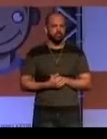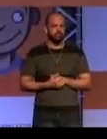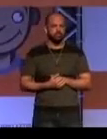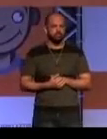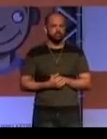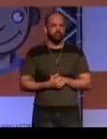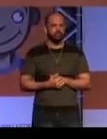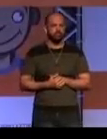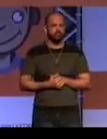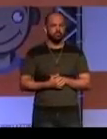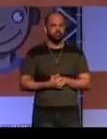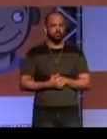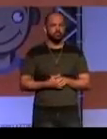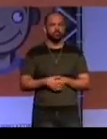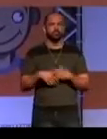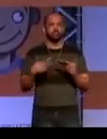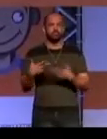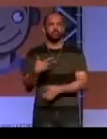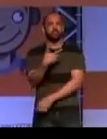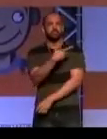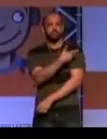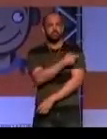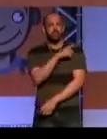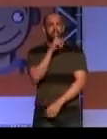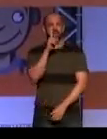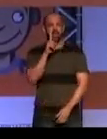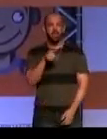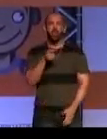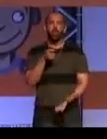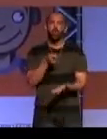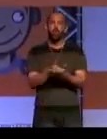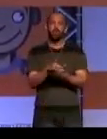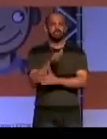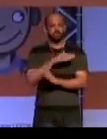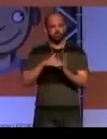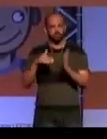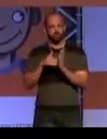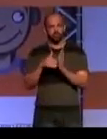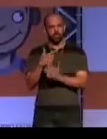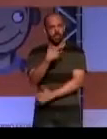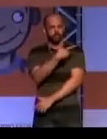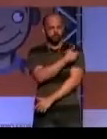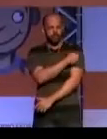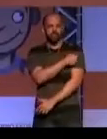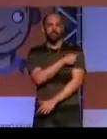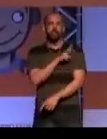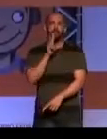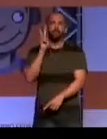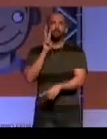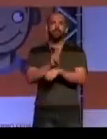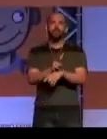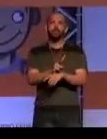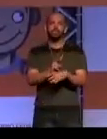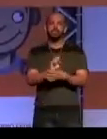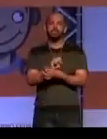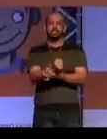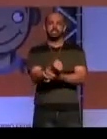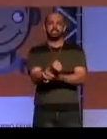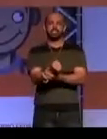Porque a vacinação é obrigatória, a obrigação de todos. A vacina confere proteção